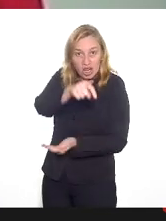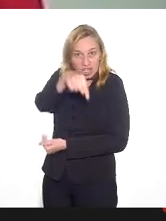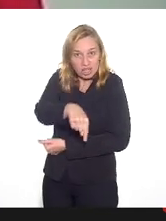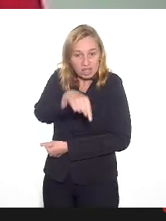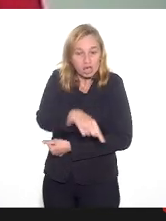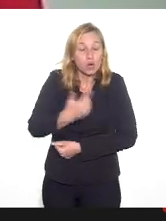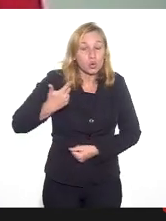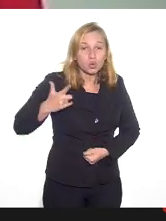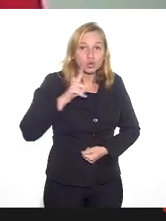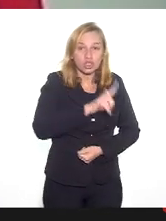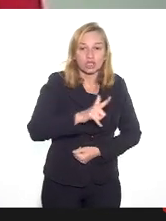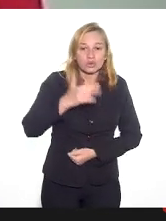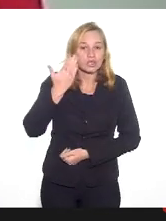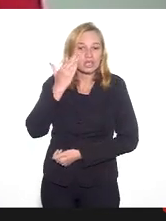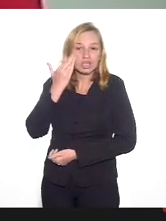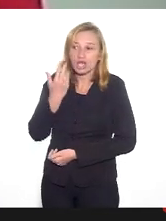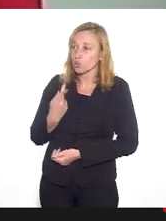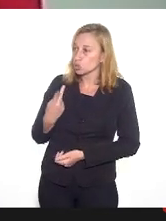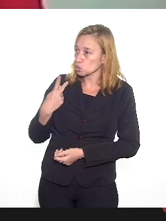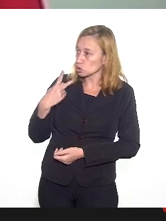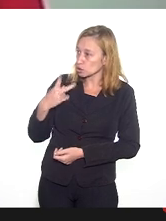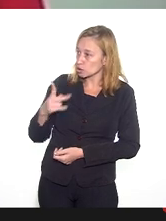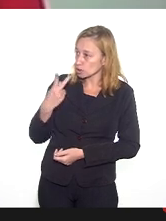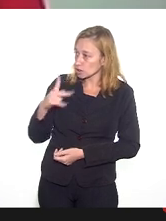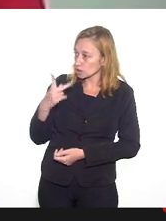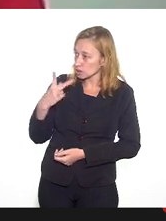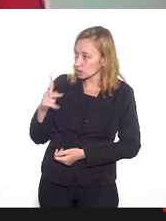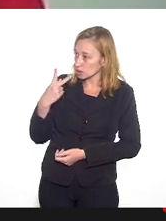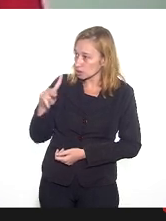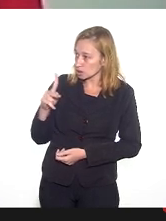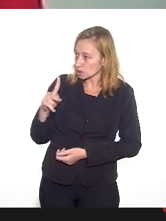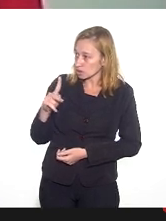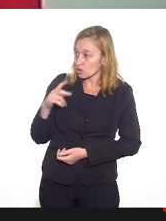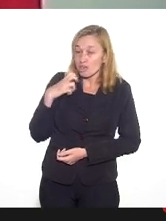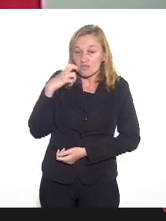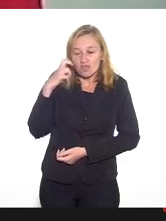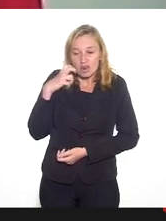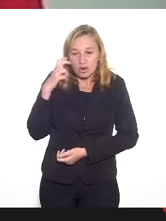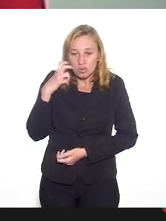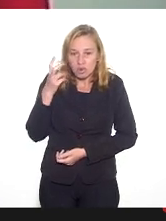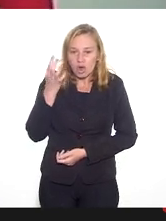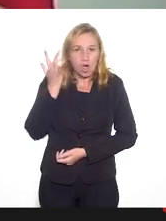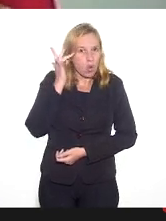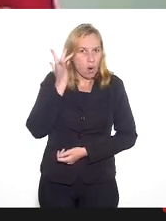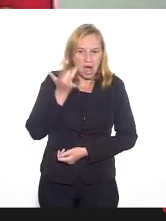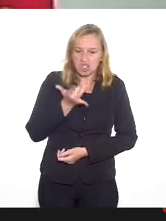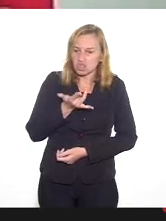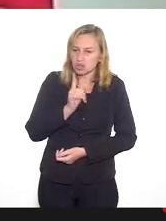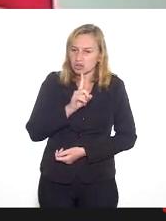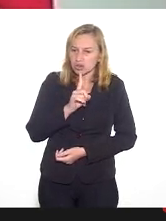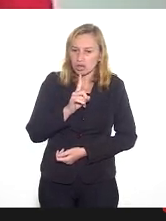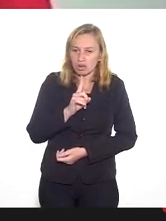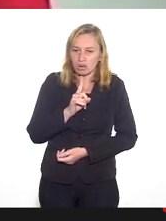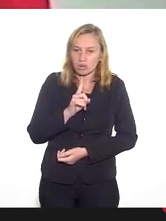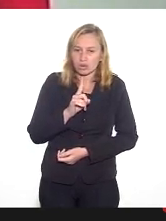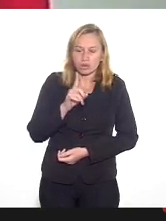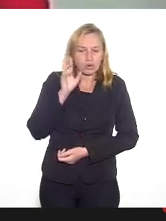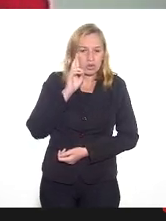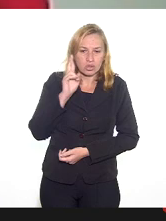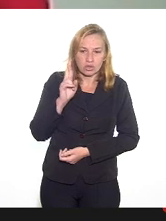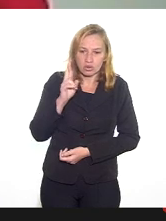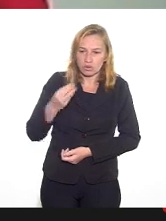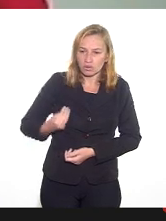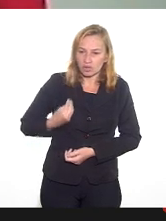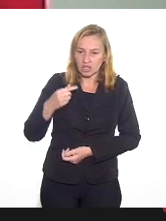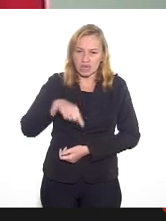consigo entender o seu constrangimento. Eu acho que não deveria ser o senhor que para estar